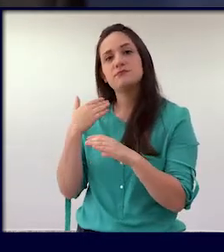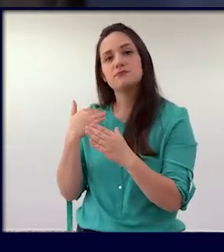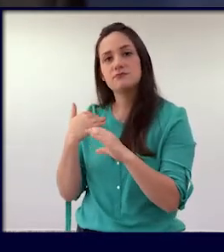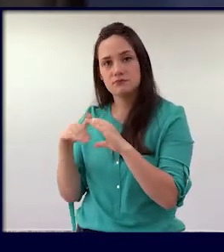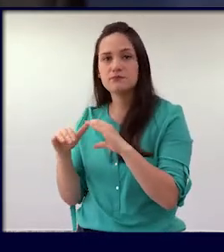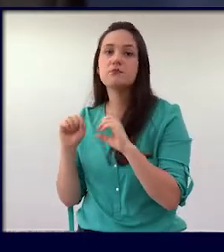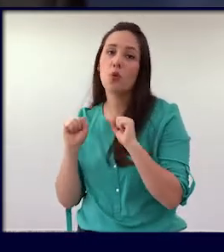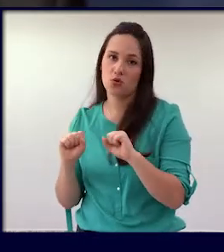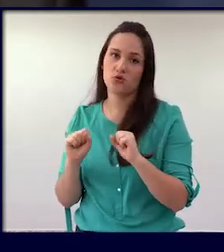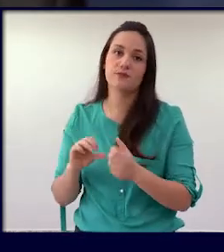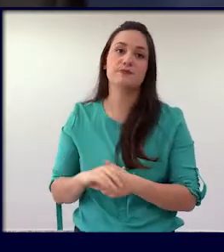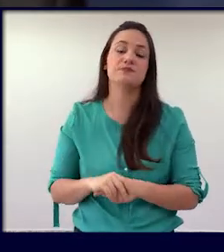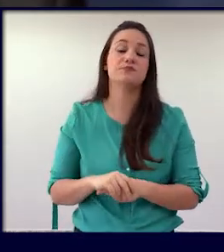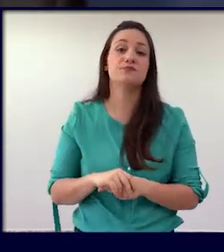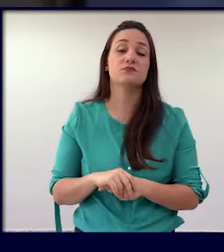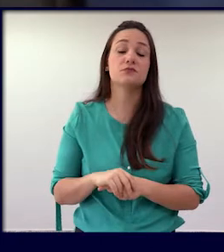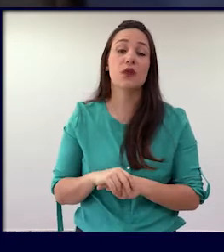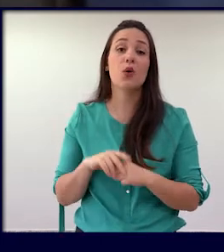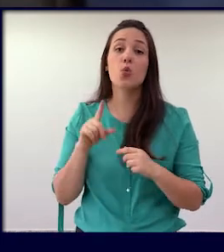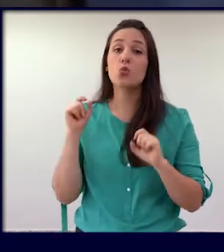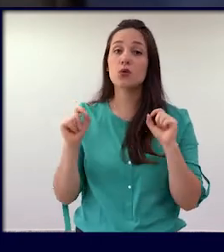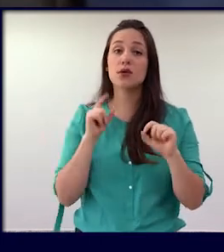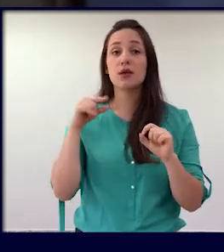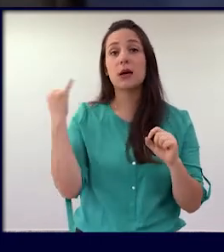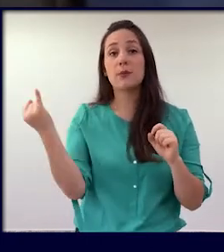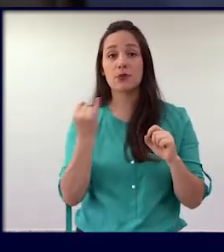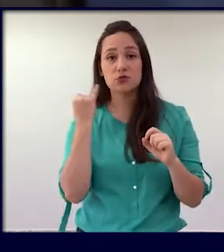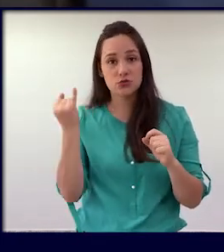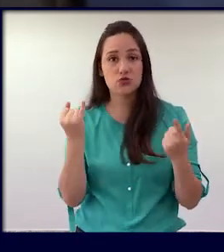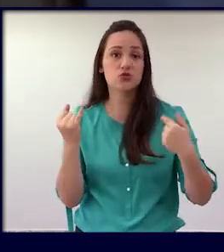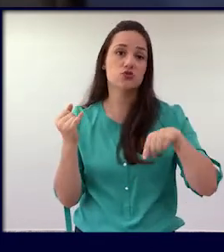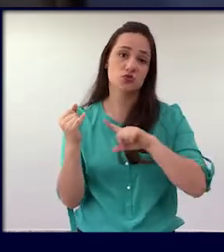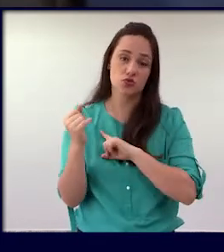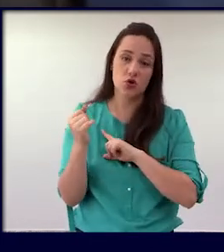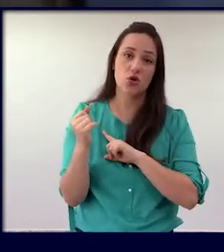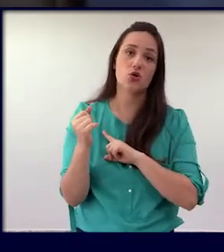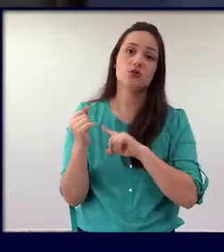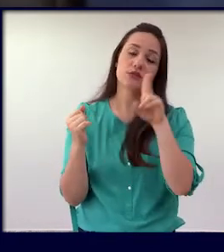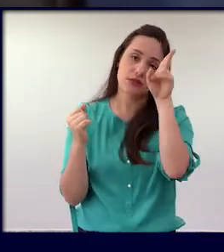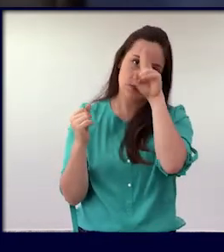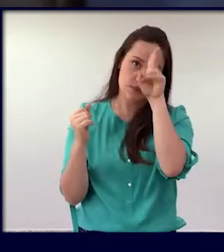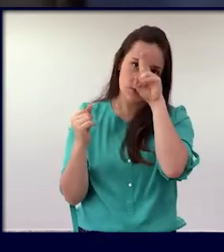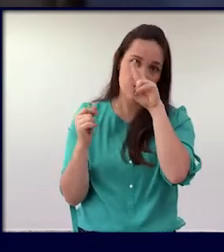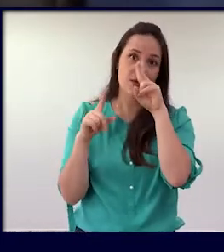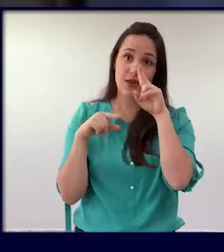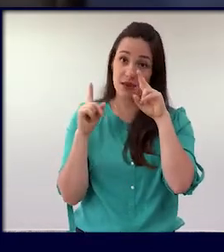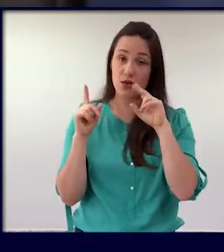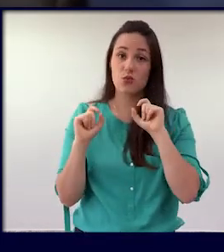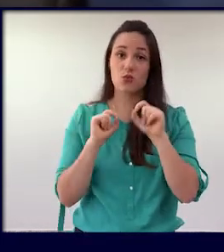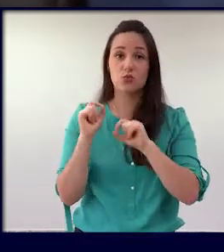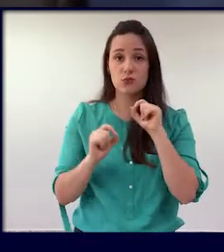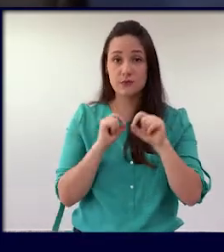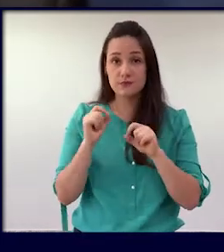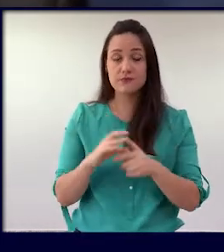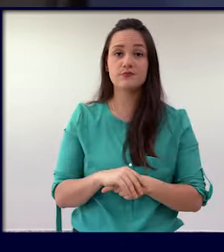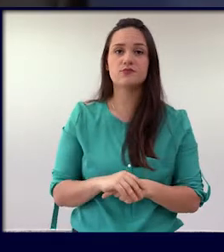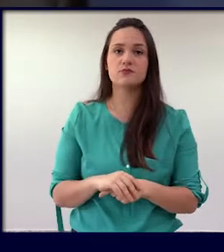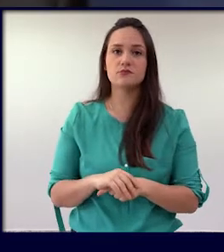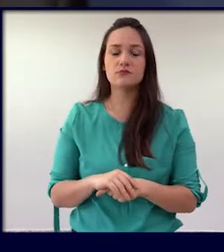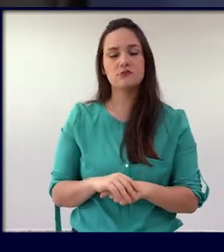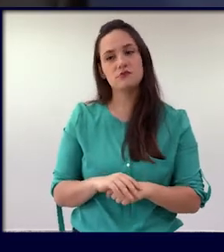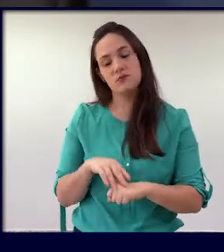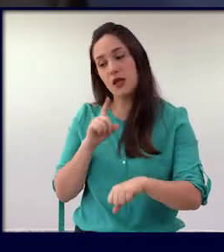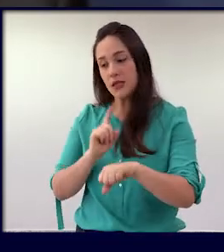convocação também pelo correio. Aí é importante a gente deixar bem claro para o